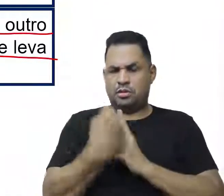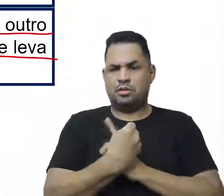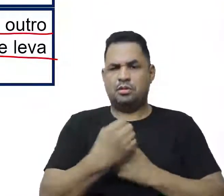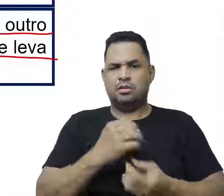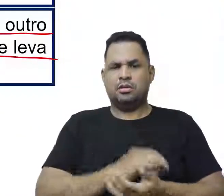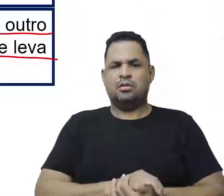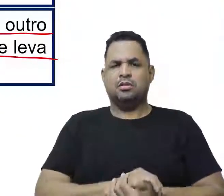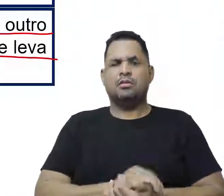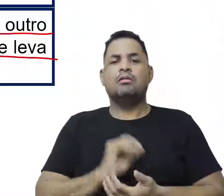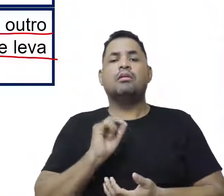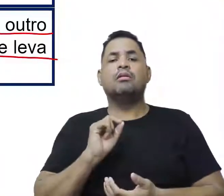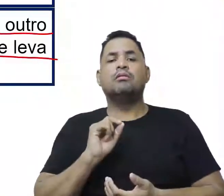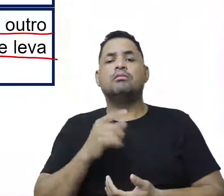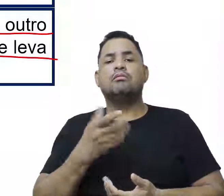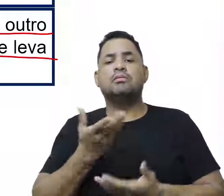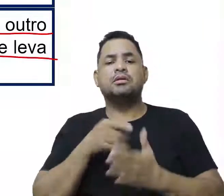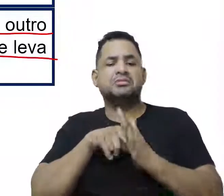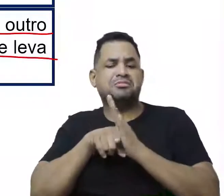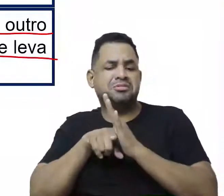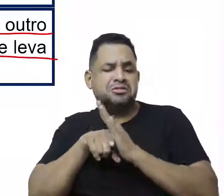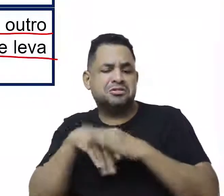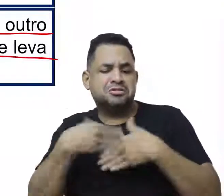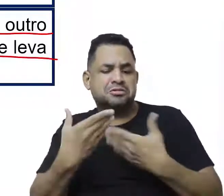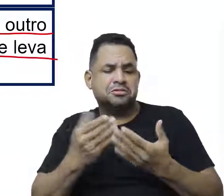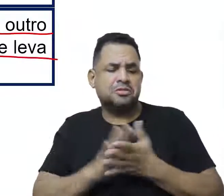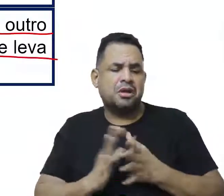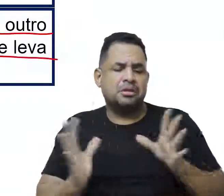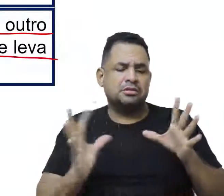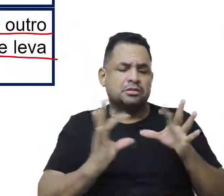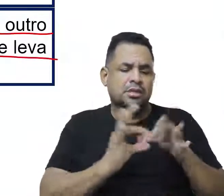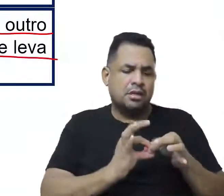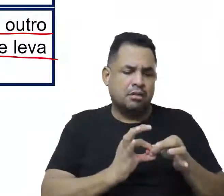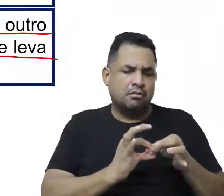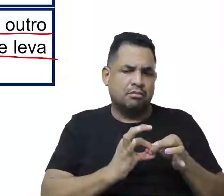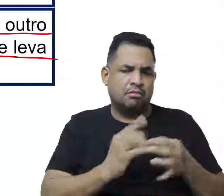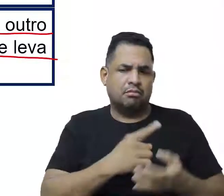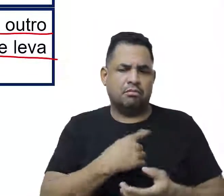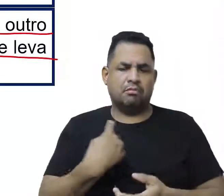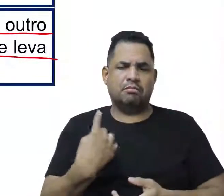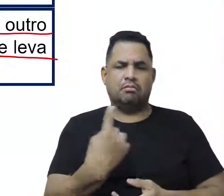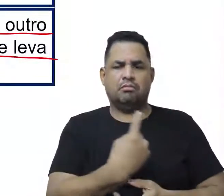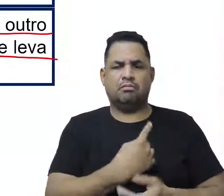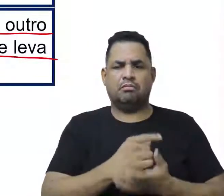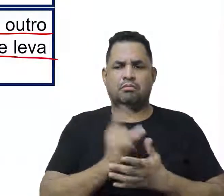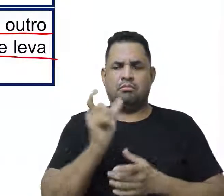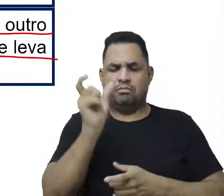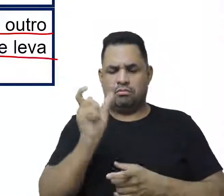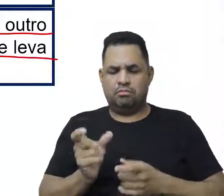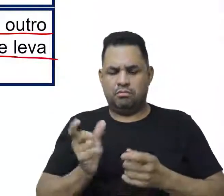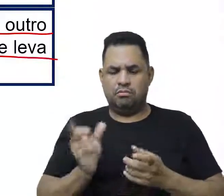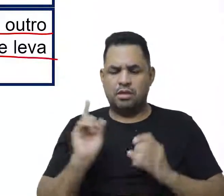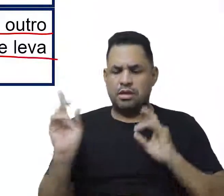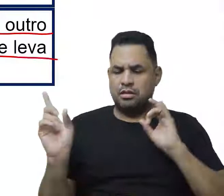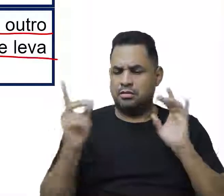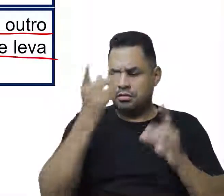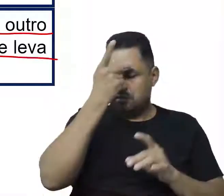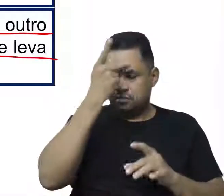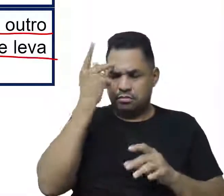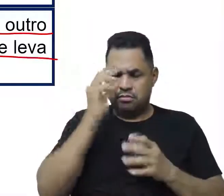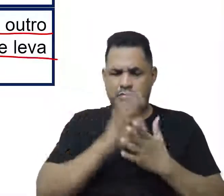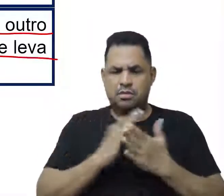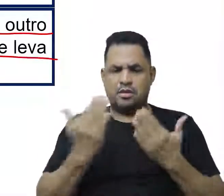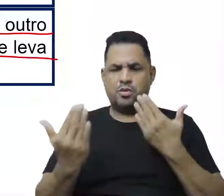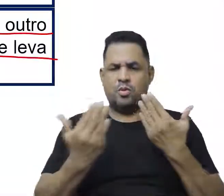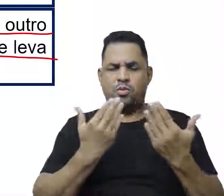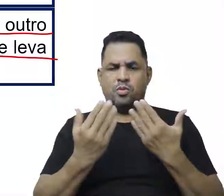era isso que ele estudava Quais são os laços que unem os indivíduos ao outro então ele